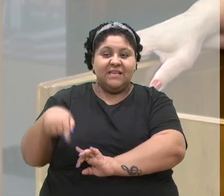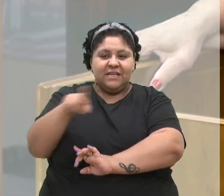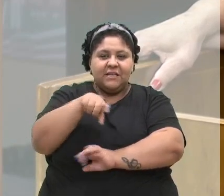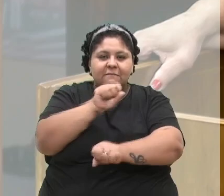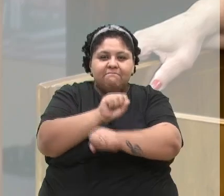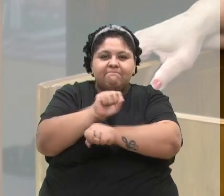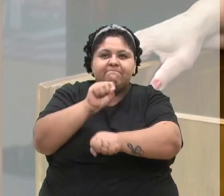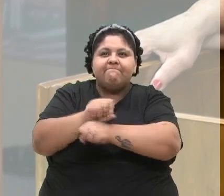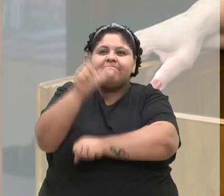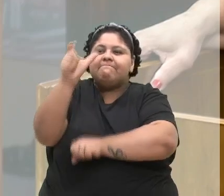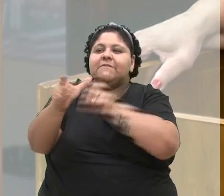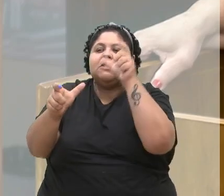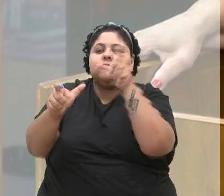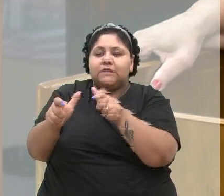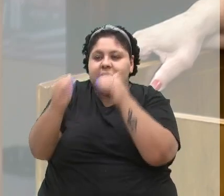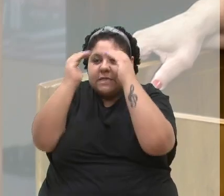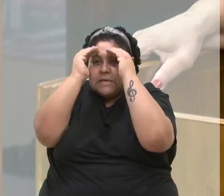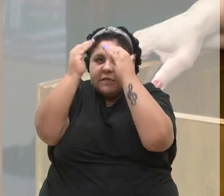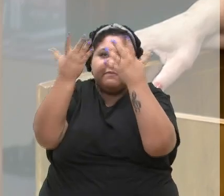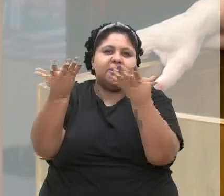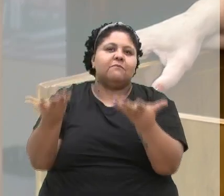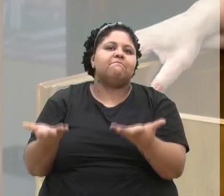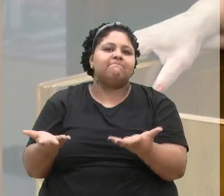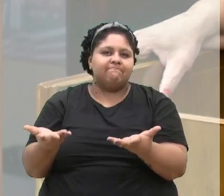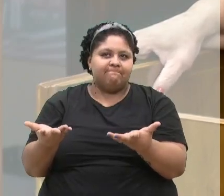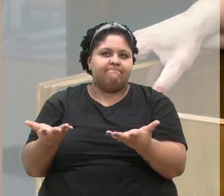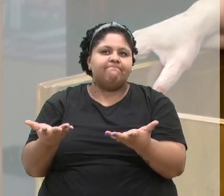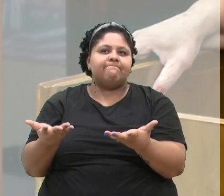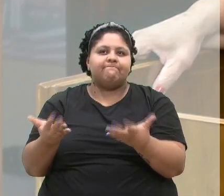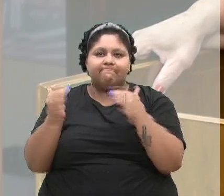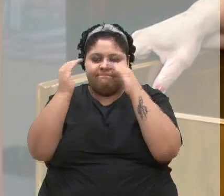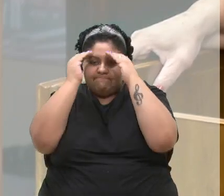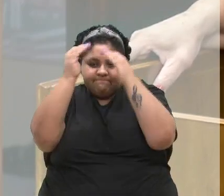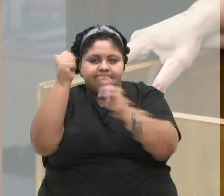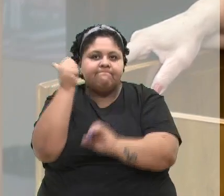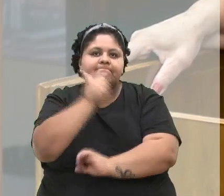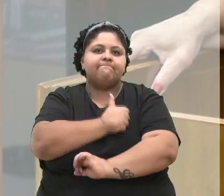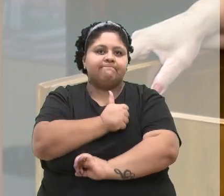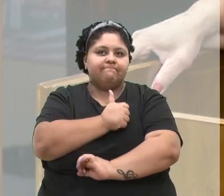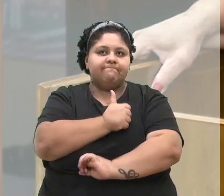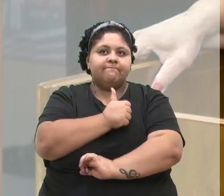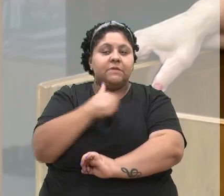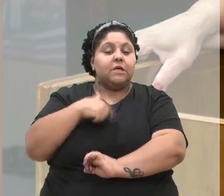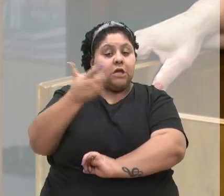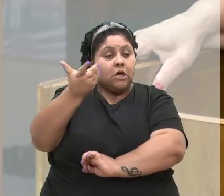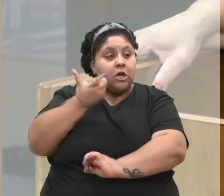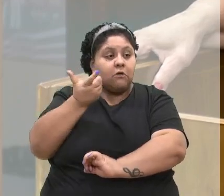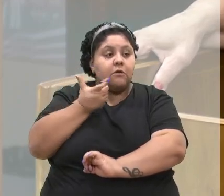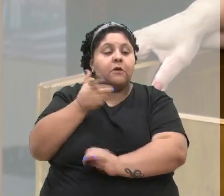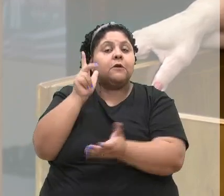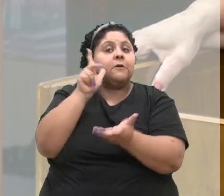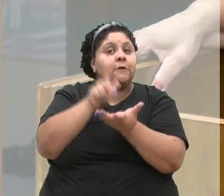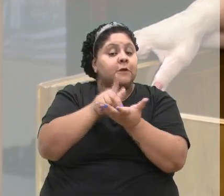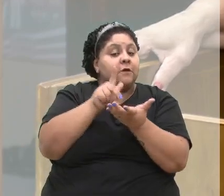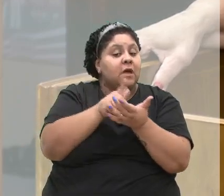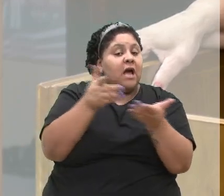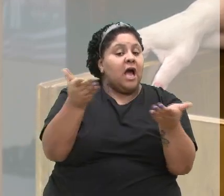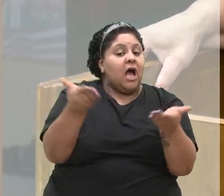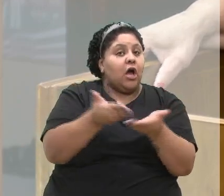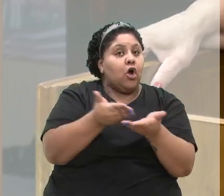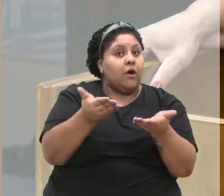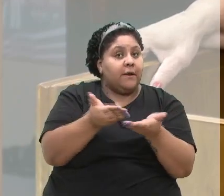eles fossem pessoas respeitosas e que respeitassem as mulheres. Eu queria, sinceramente, nesse